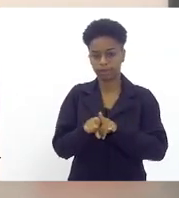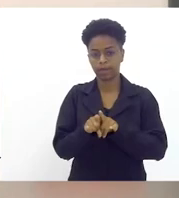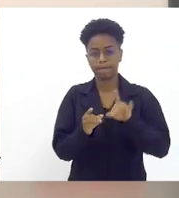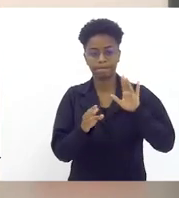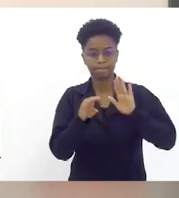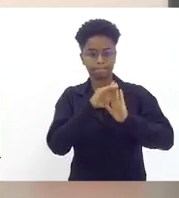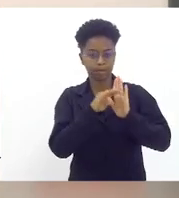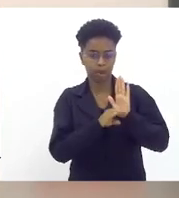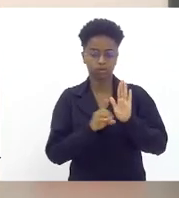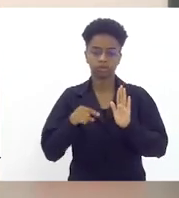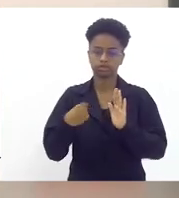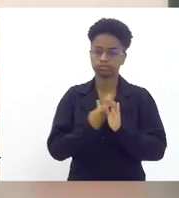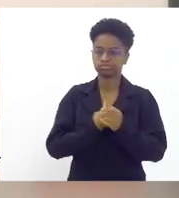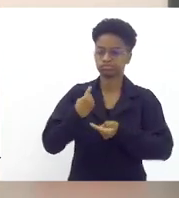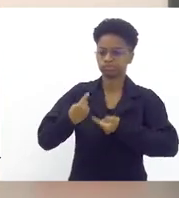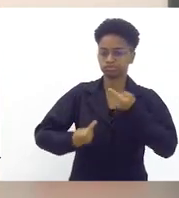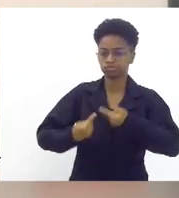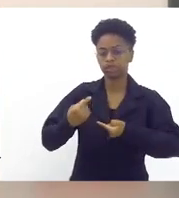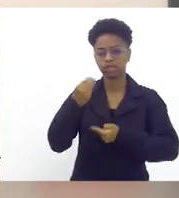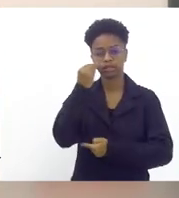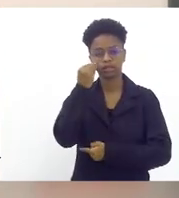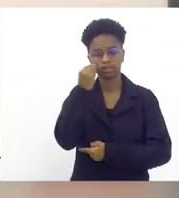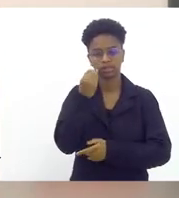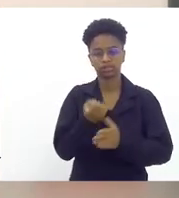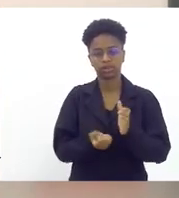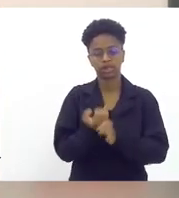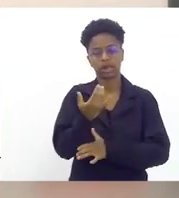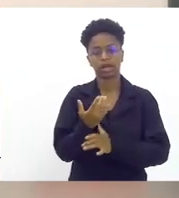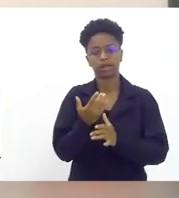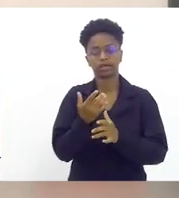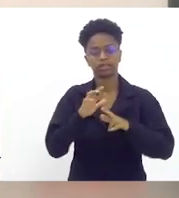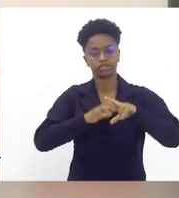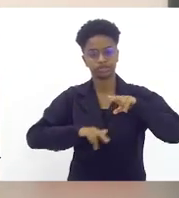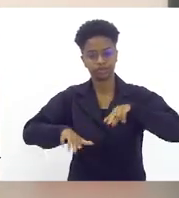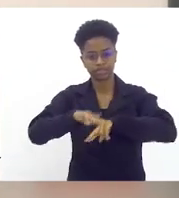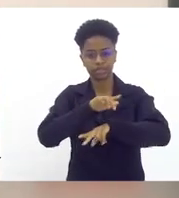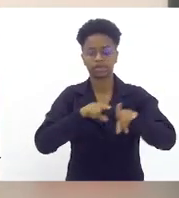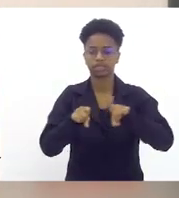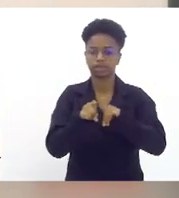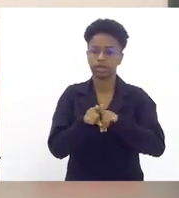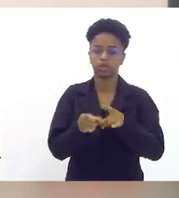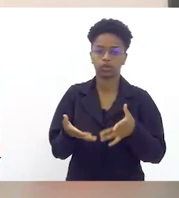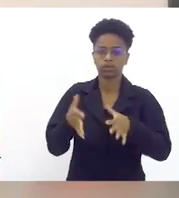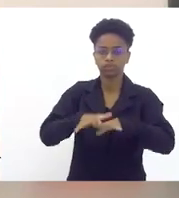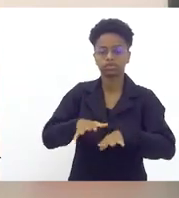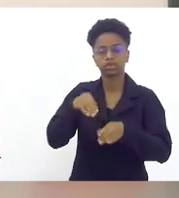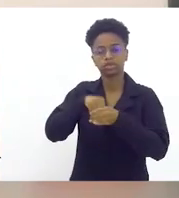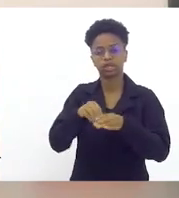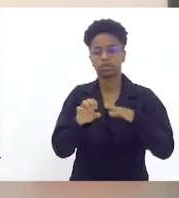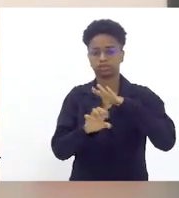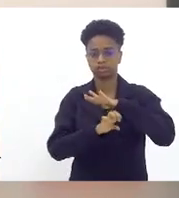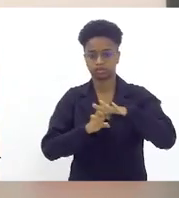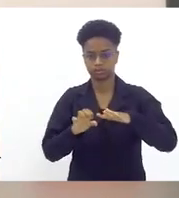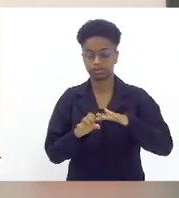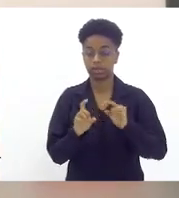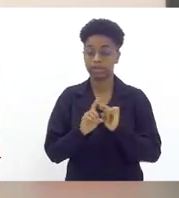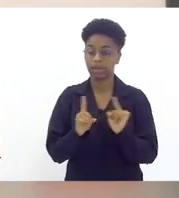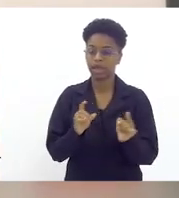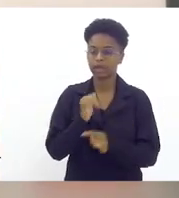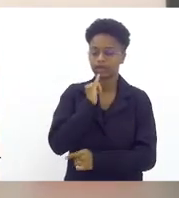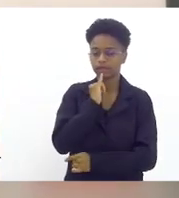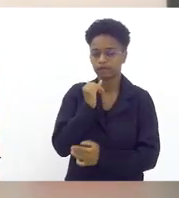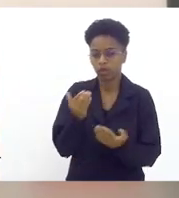gente desenvolver um cenário de diversidade e inclusão interno das organizações. Infelizmente,